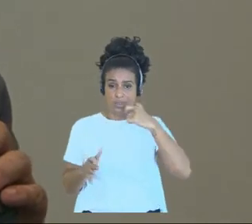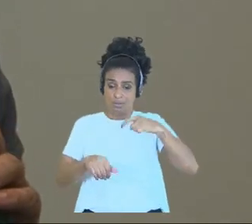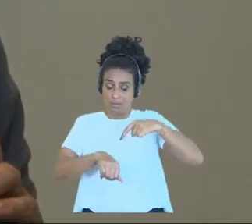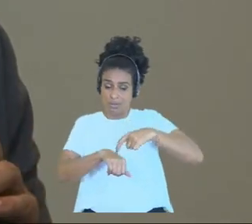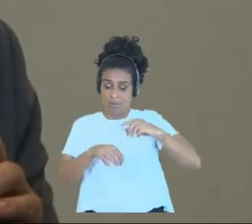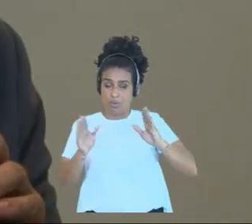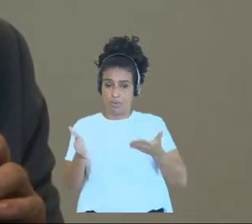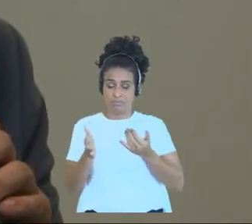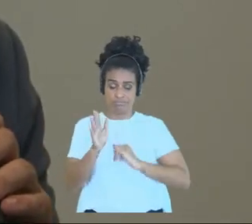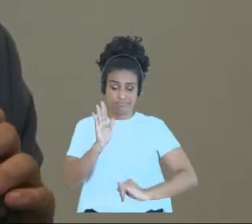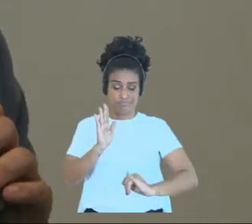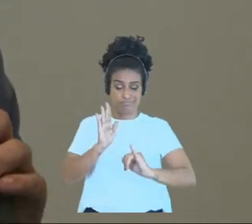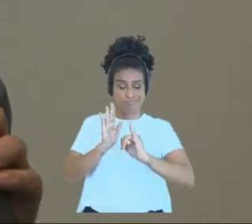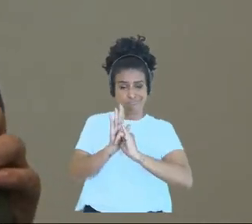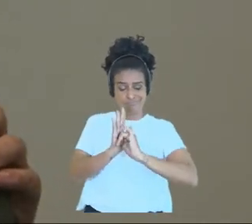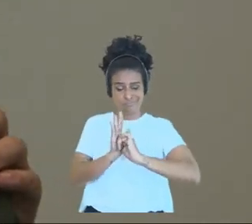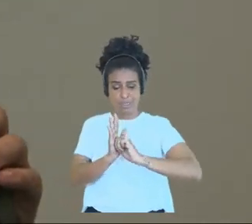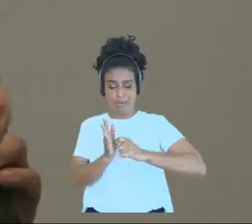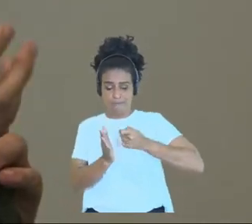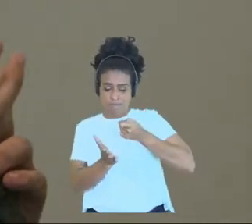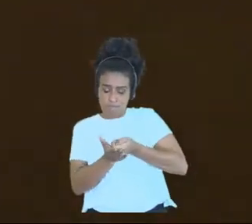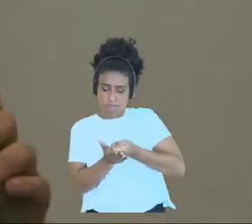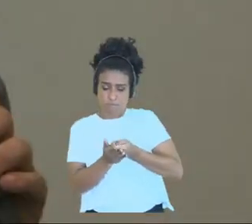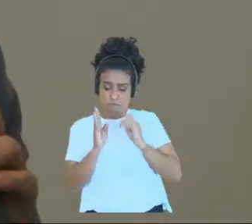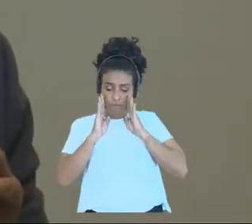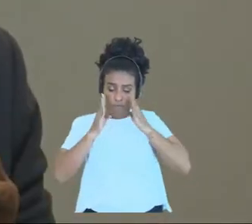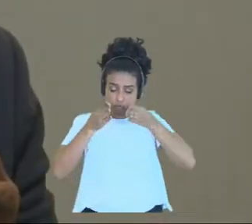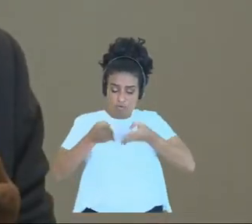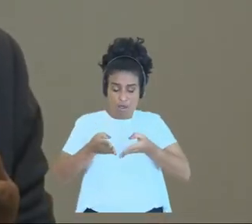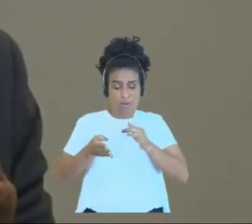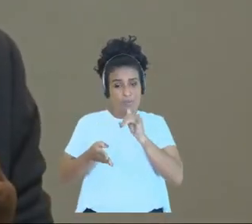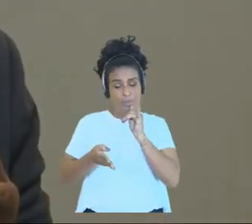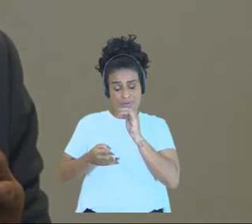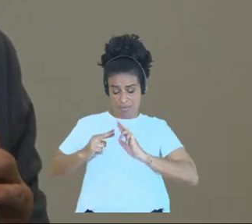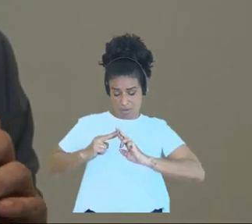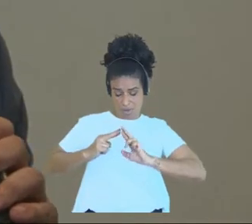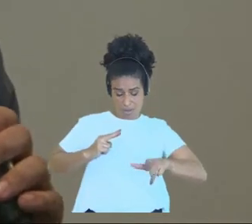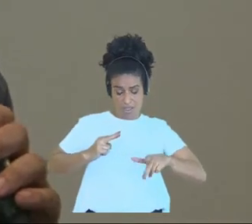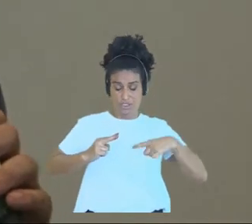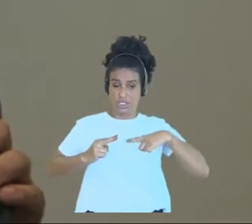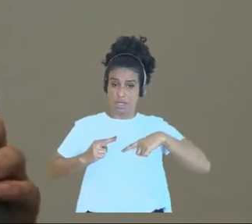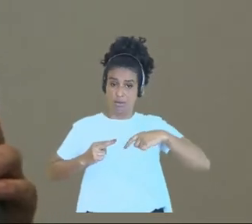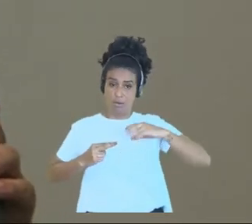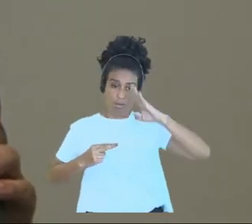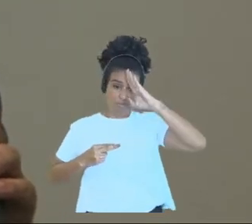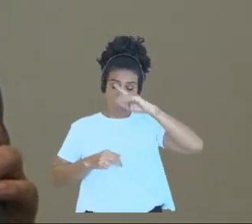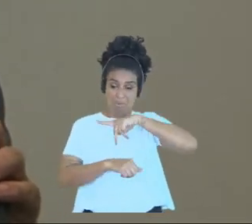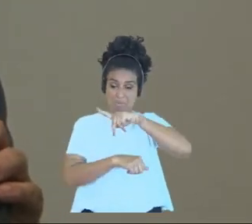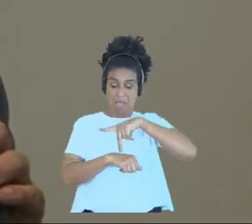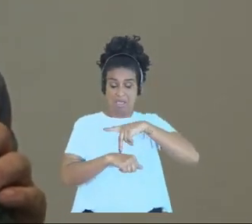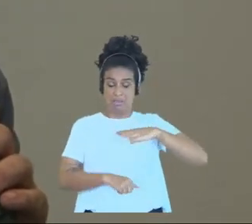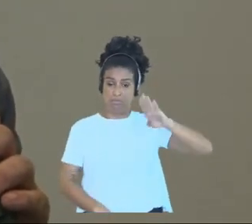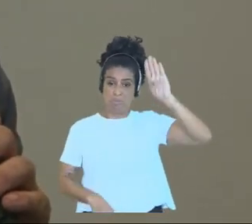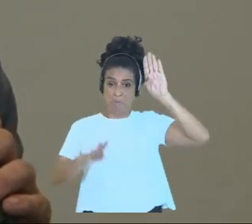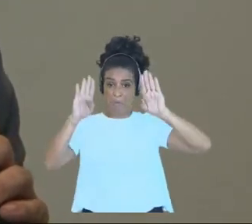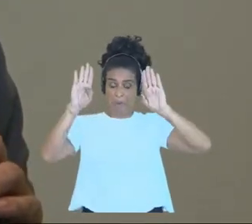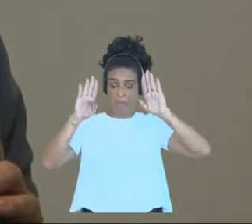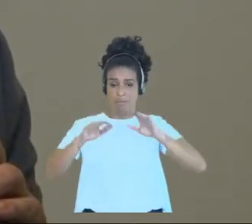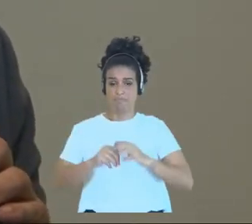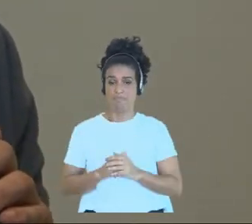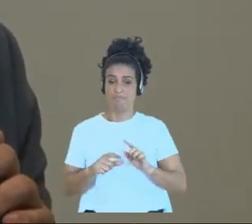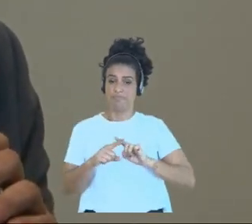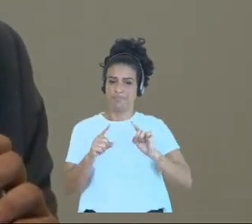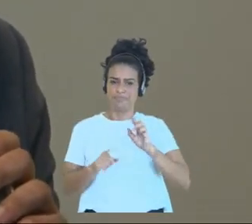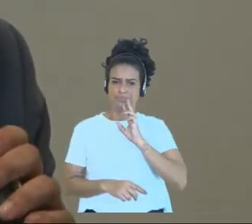de uma identidade muito cristalizada, muito voltada para elementos como a religião ou o patriotismo. E o